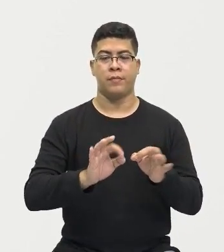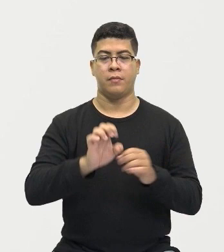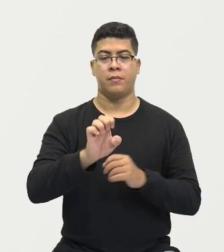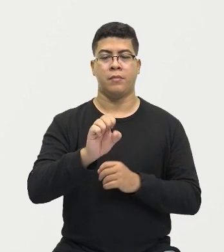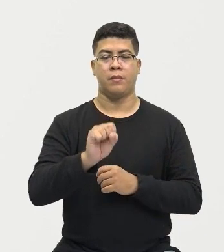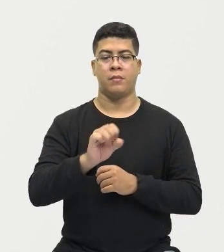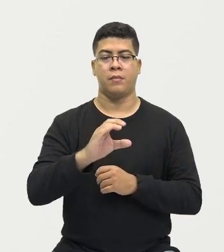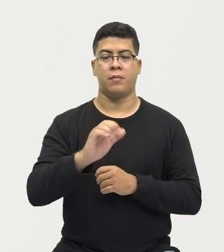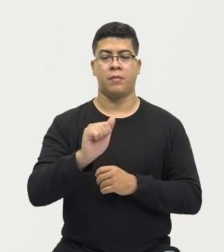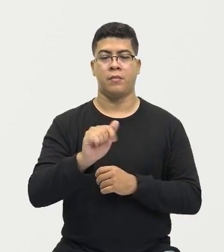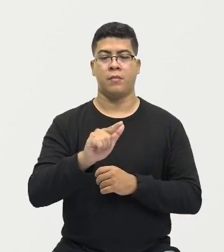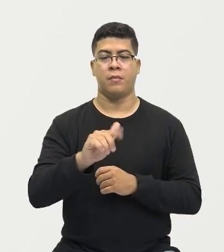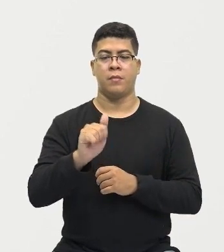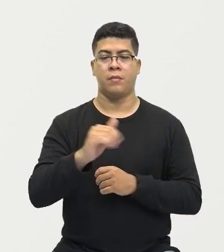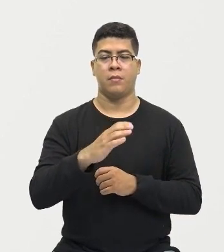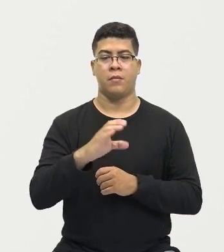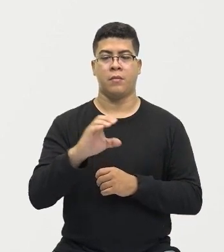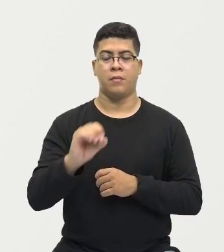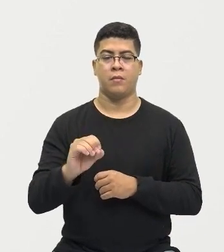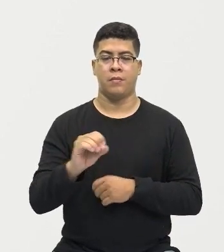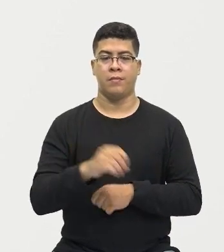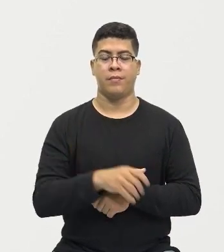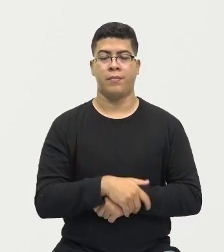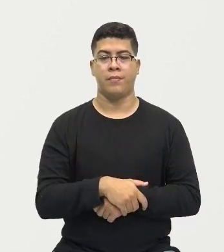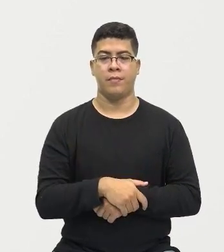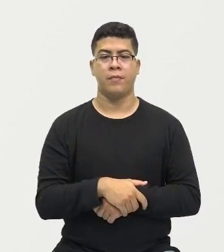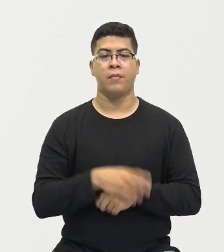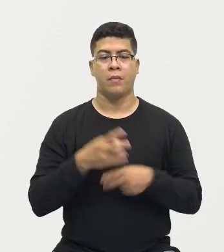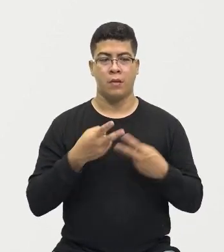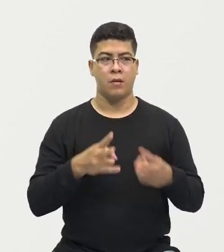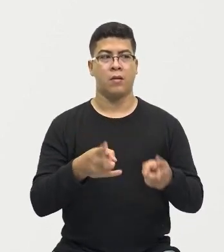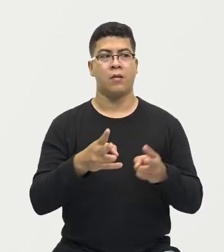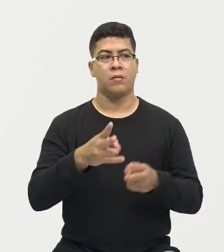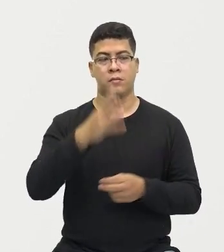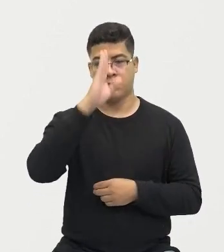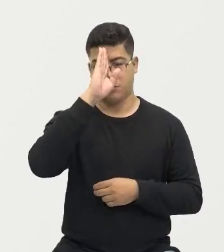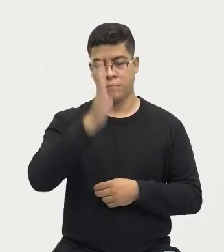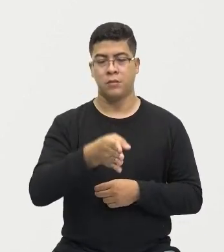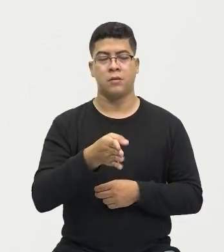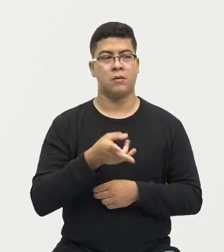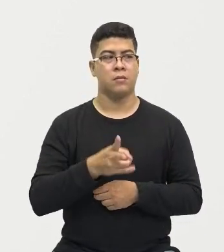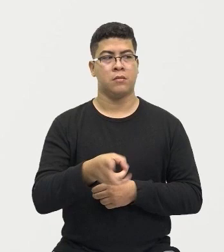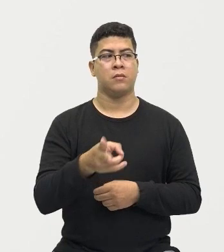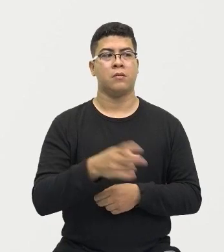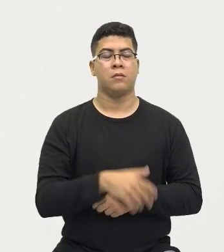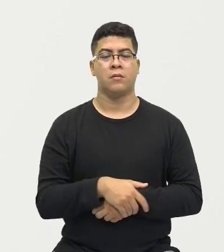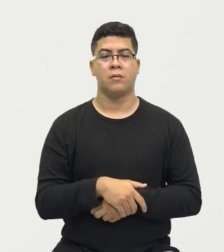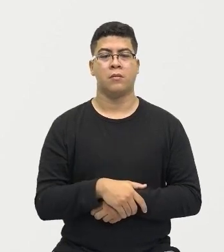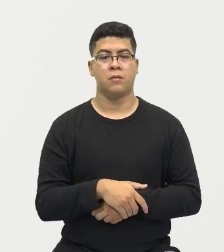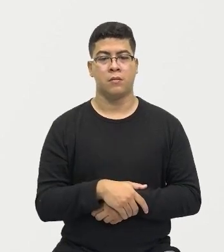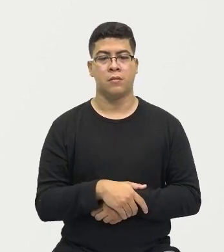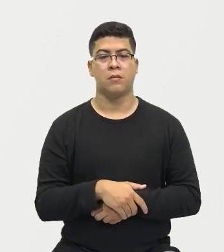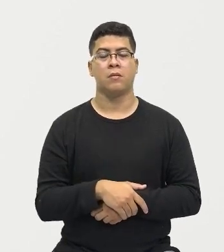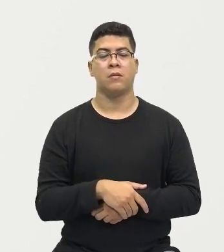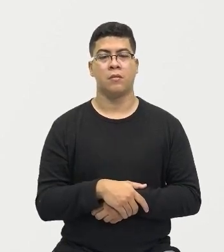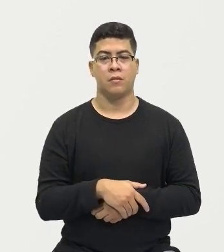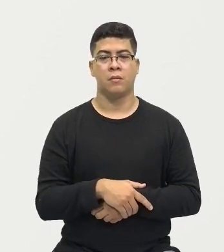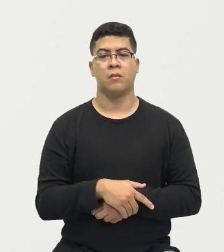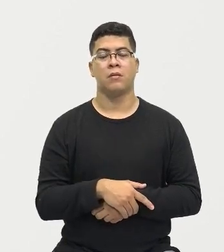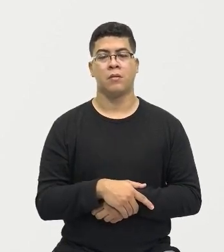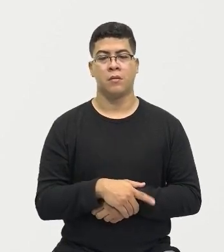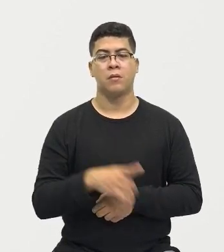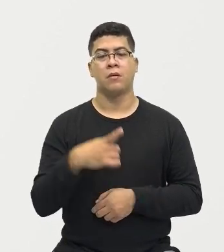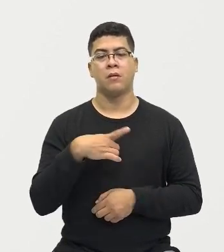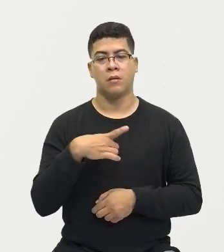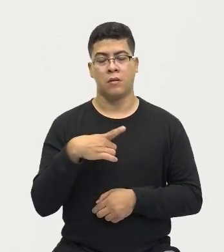bem. Prosseguindo, falando ainda sobre a direta, olha só. Temos a conjunção integrante, que eu